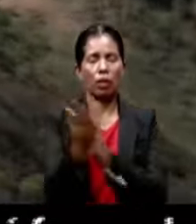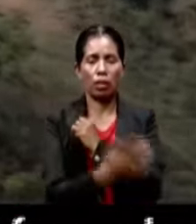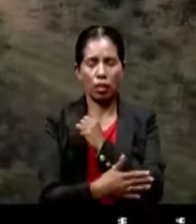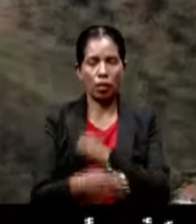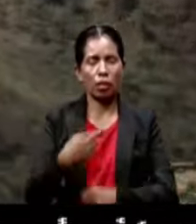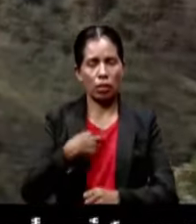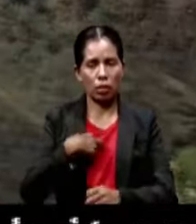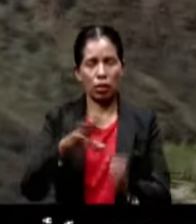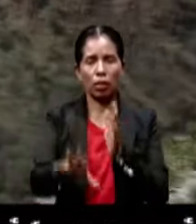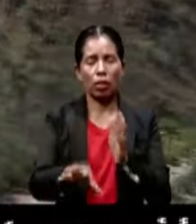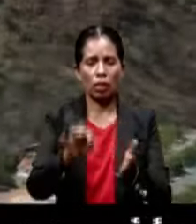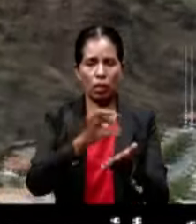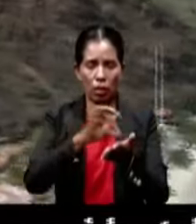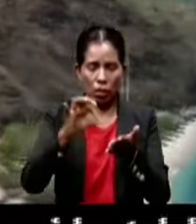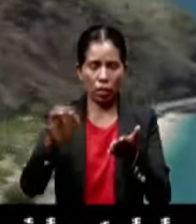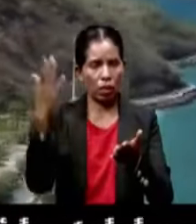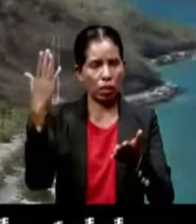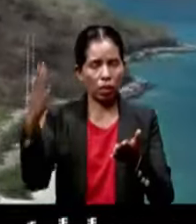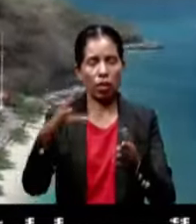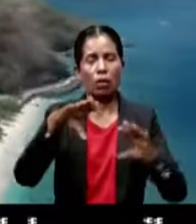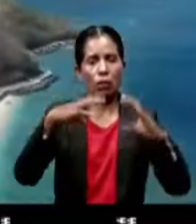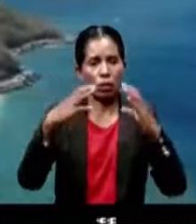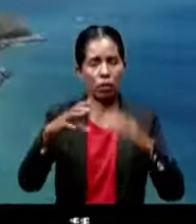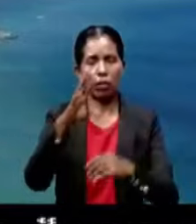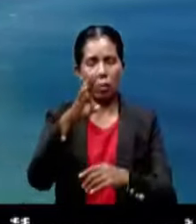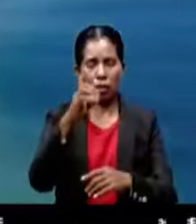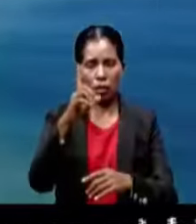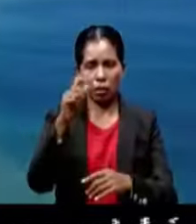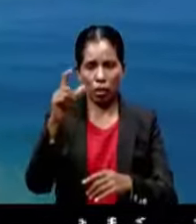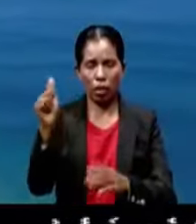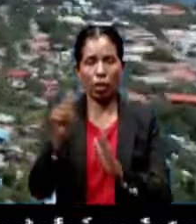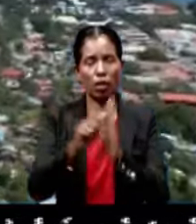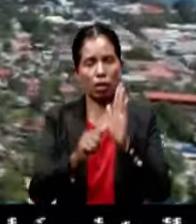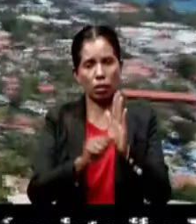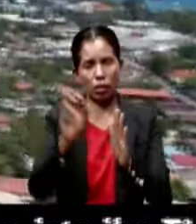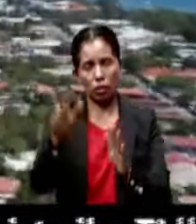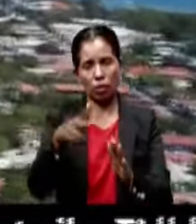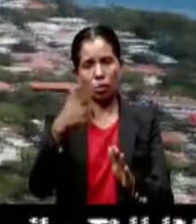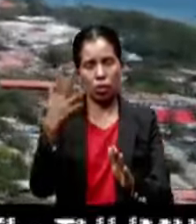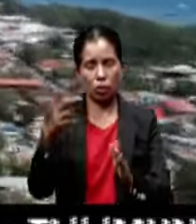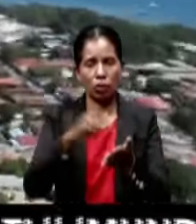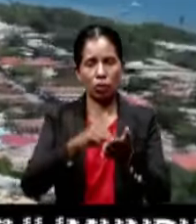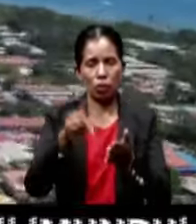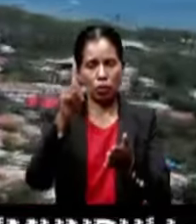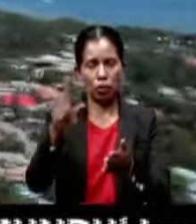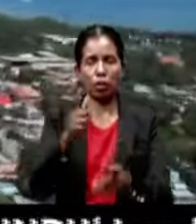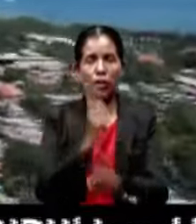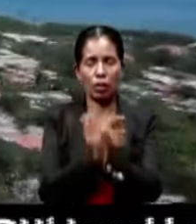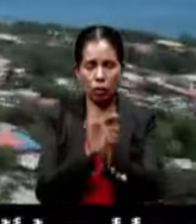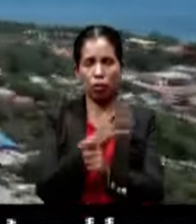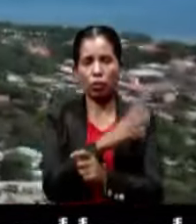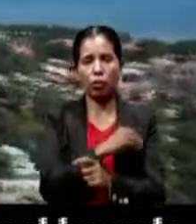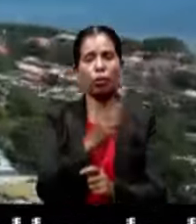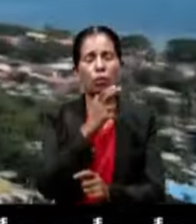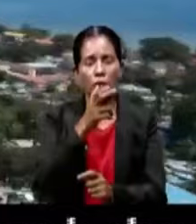Rasek Hili no Hakerek e a Constituição na Retele e artigo Sanu Resin Tolu número Ida, catacliantetu no português, a